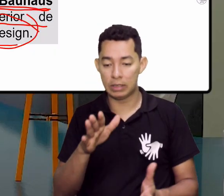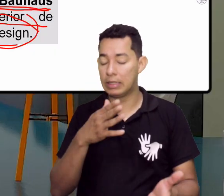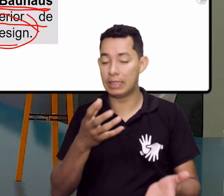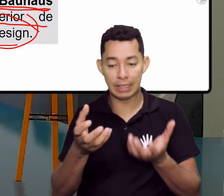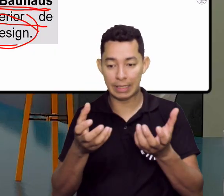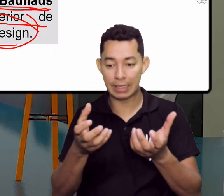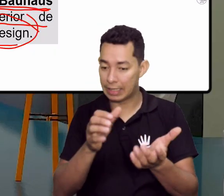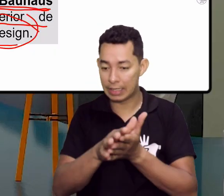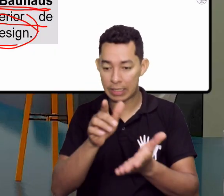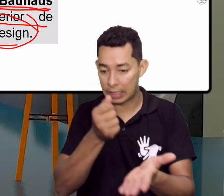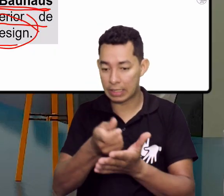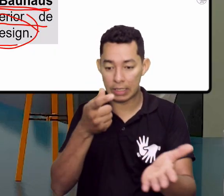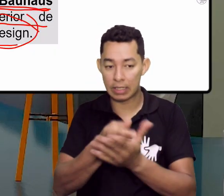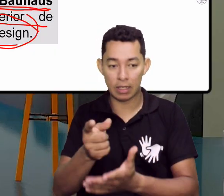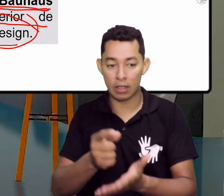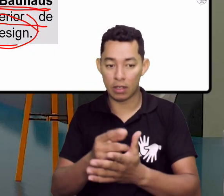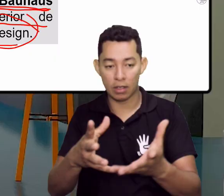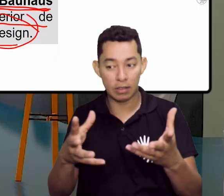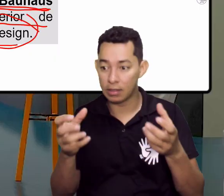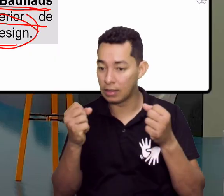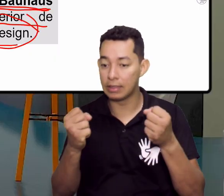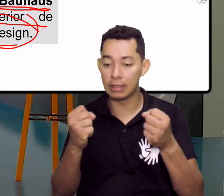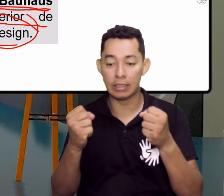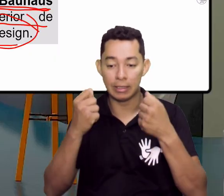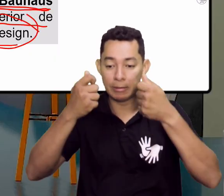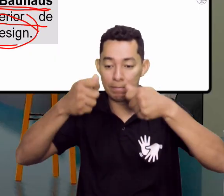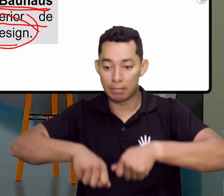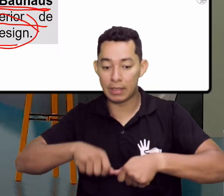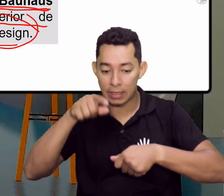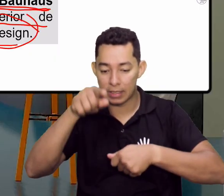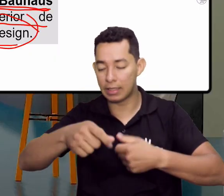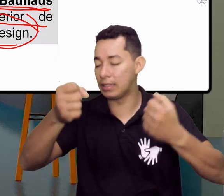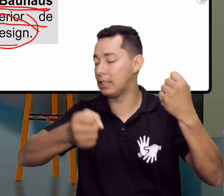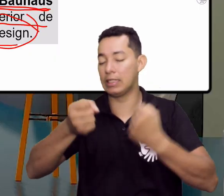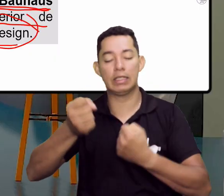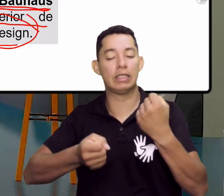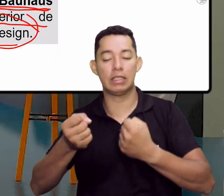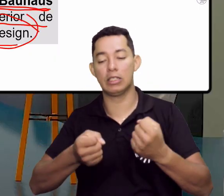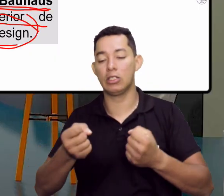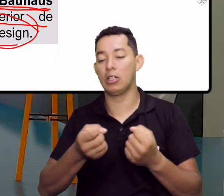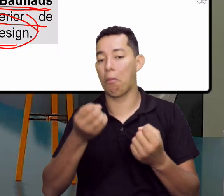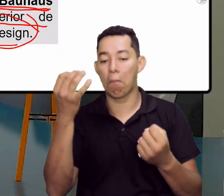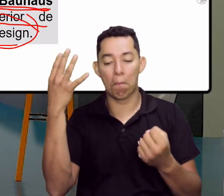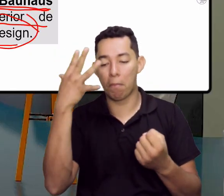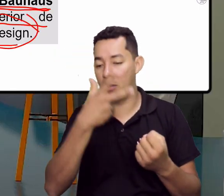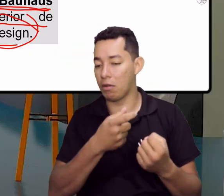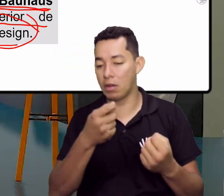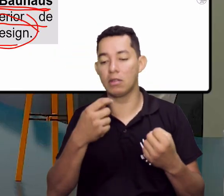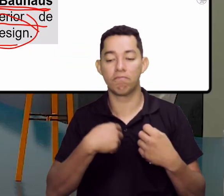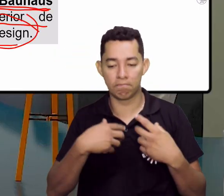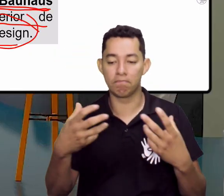consumo, ficam, não, eu tenho que ter um carro daquele, né, e tal.